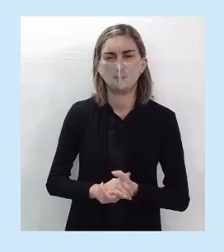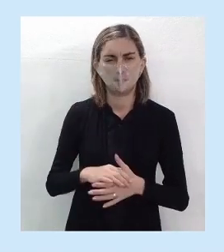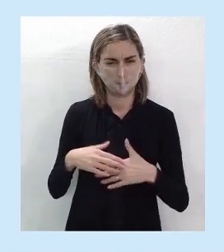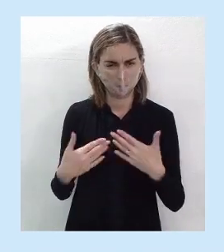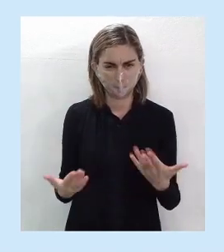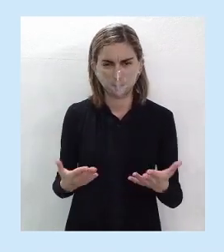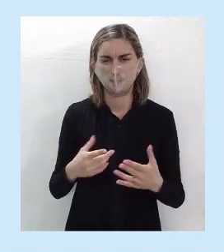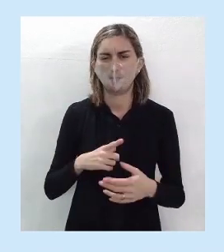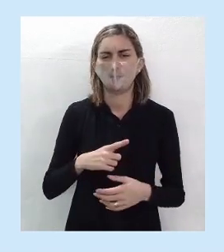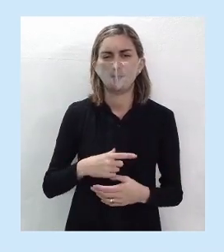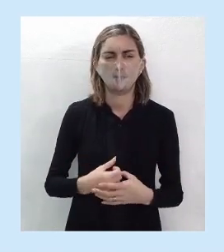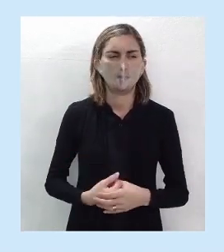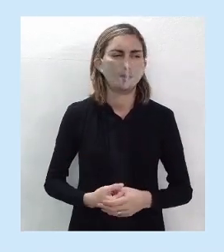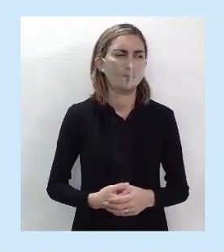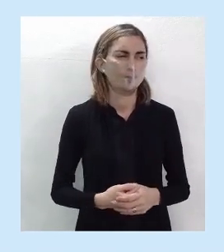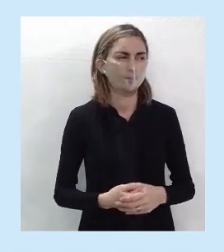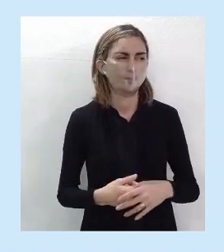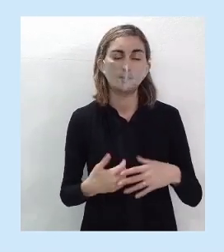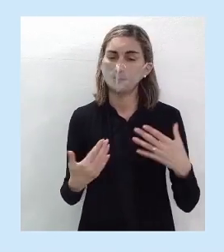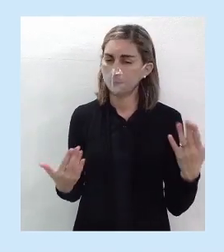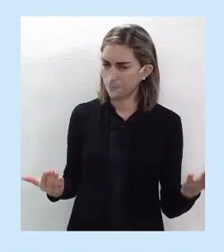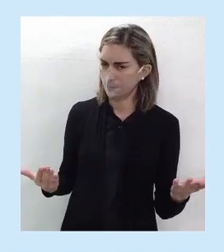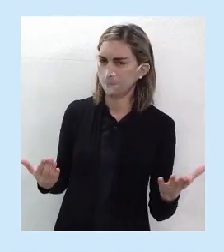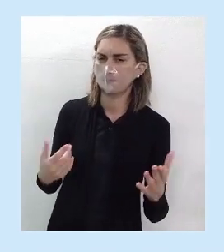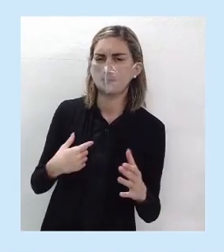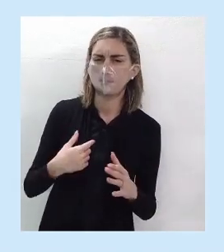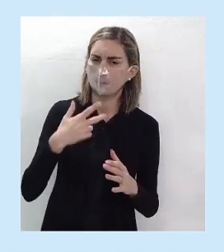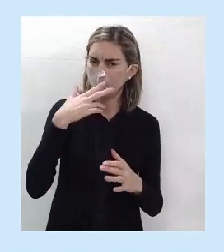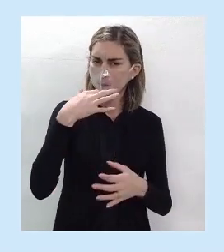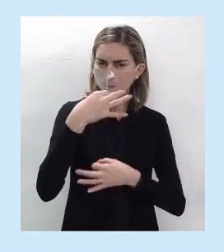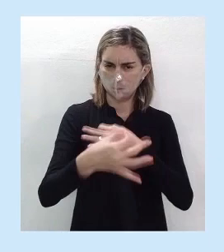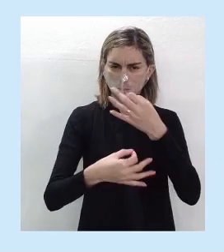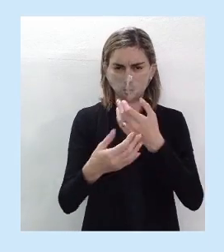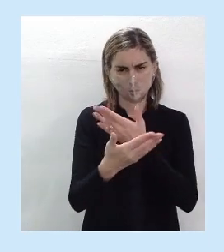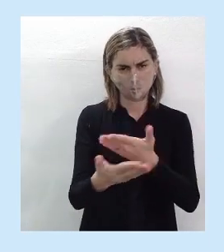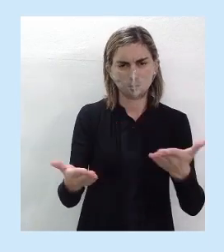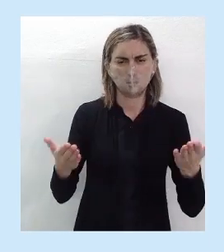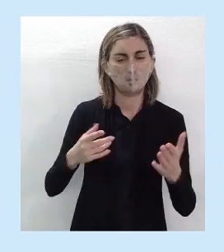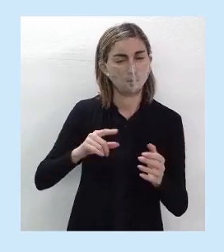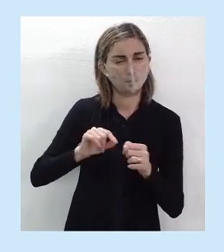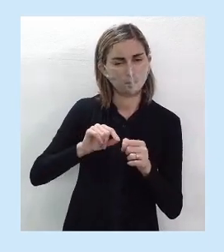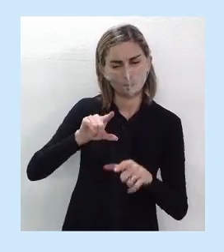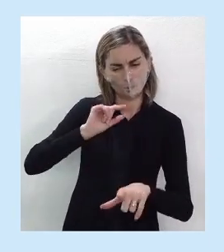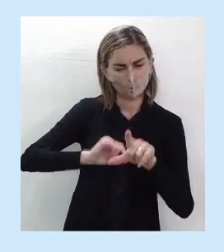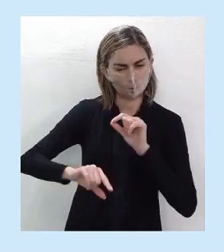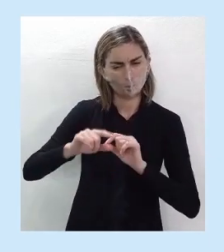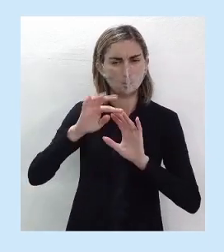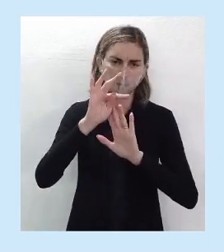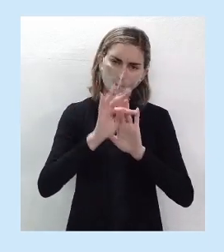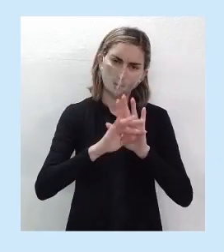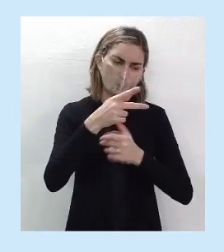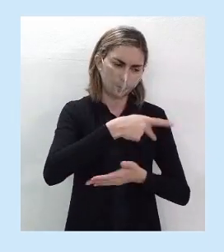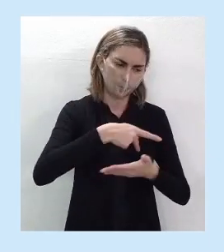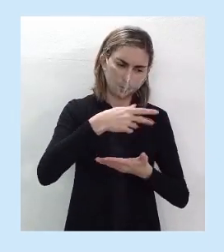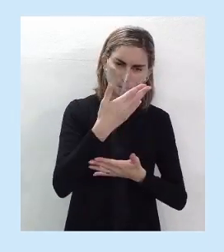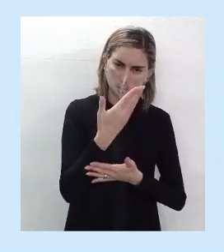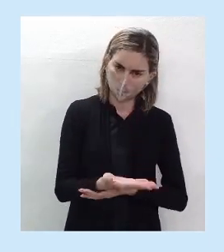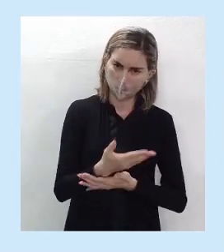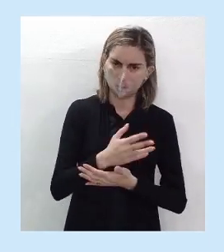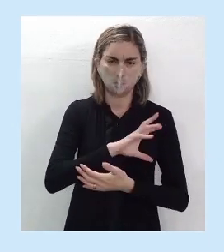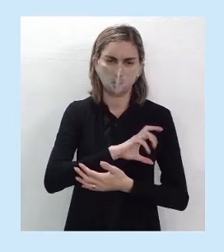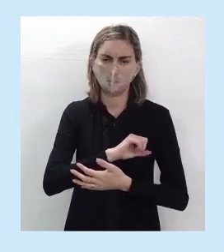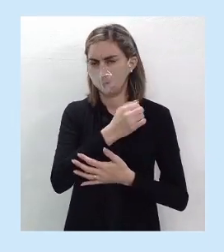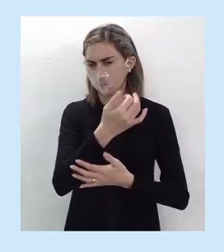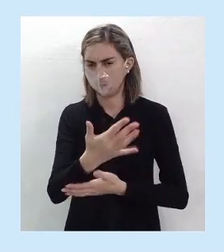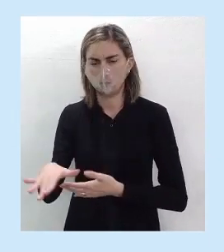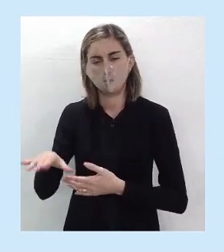amada. E aí, a minha sugestão para vocês é que vocês escolham ou este poema, não é? O Amor Está